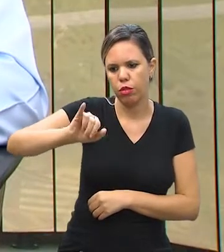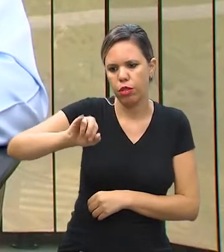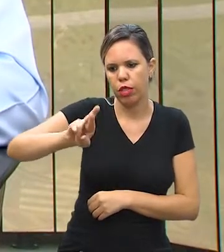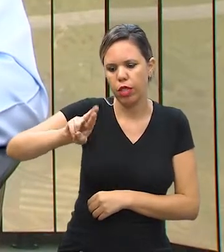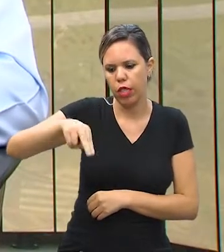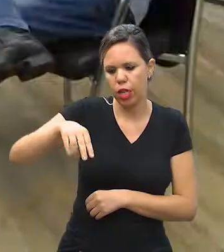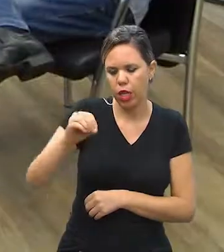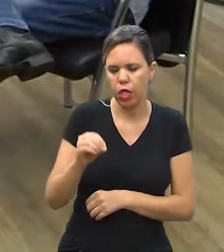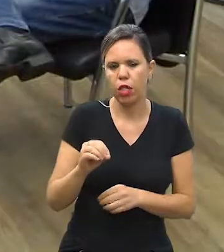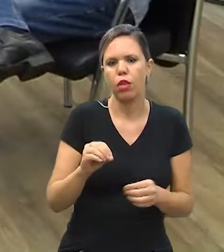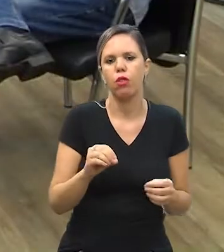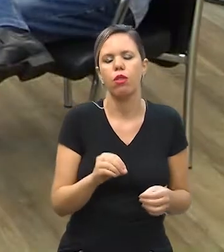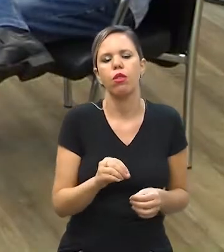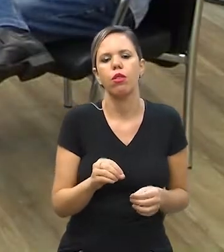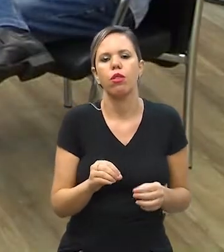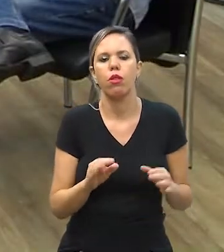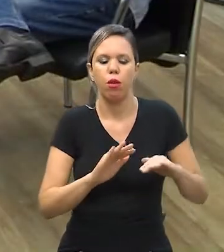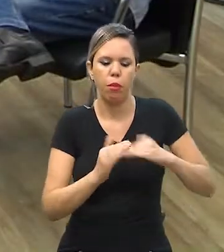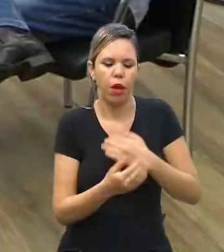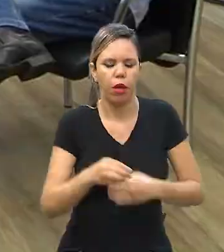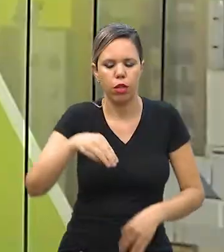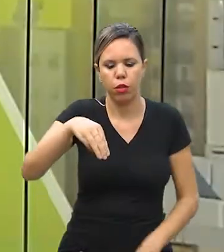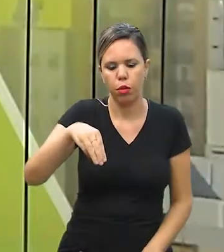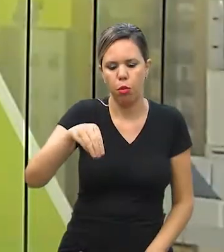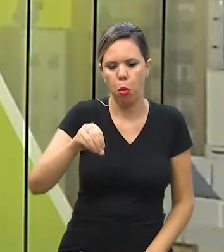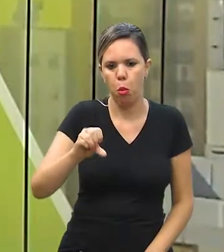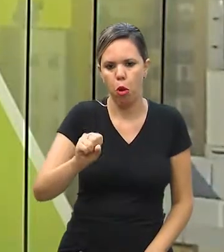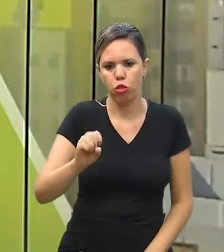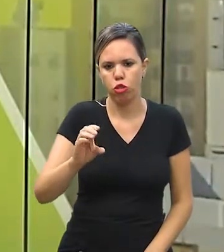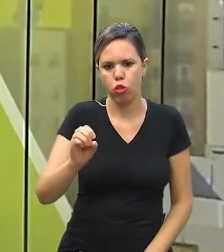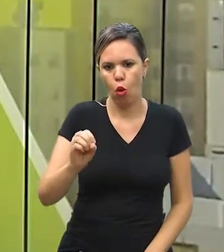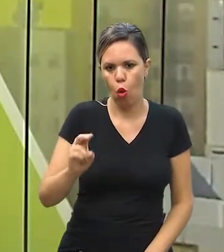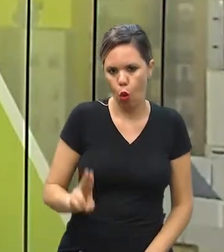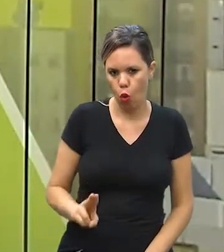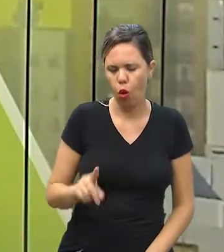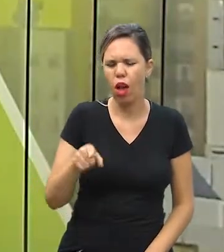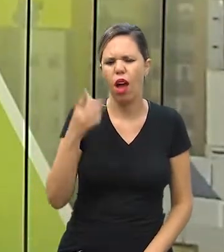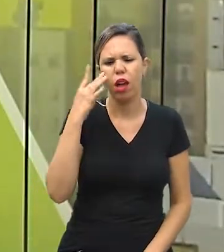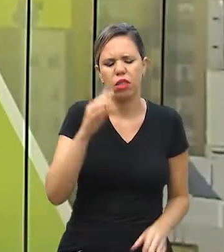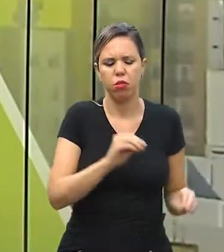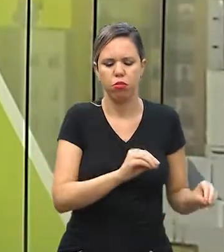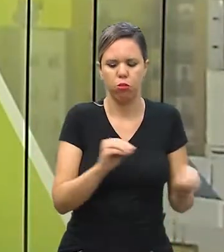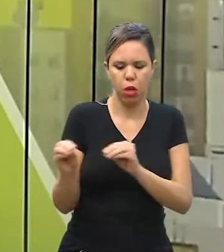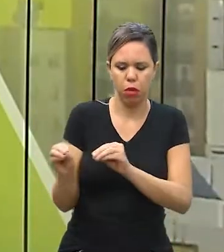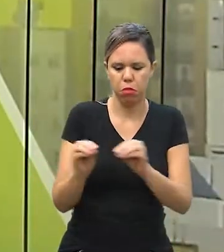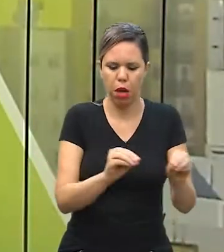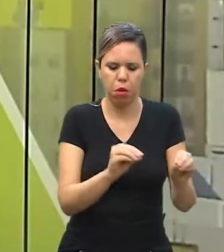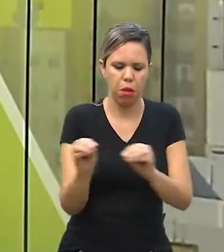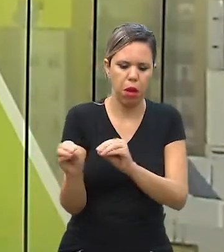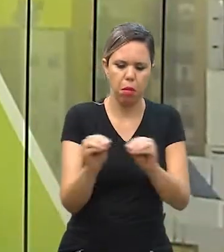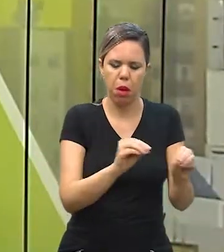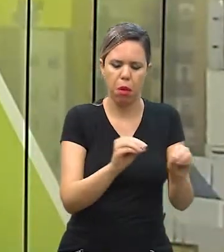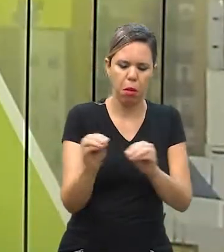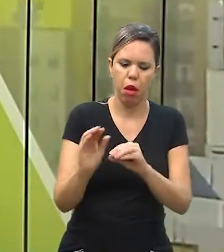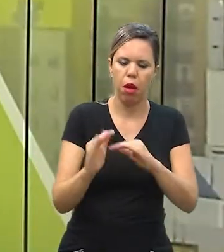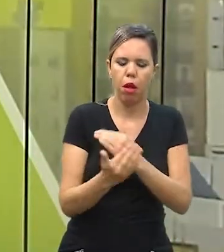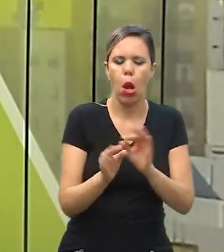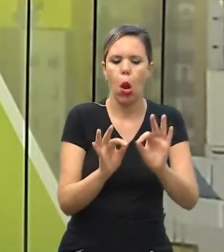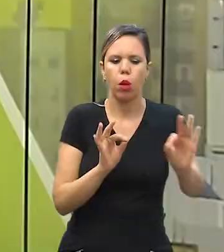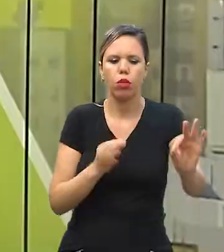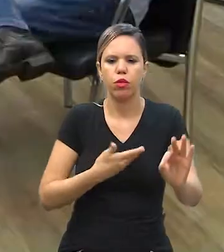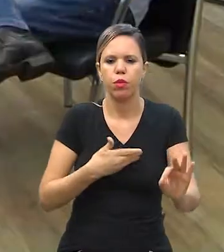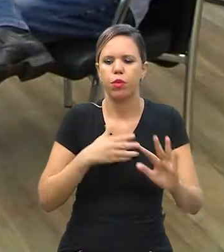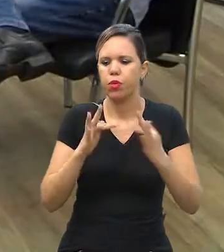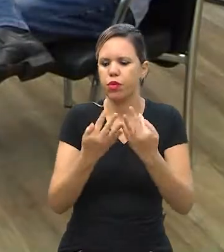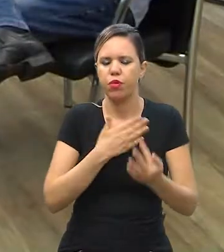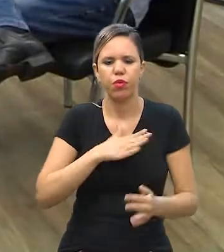Moscou. E essas mudanças para você, era tranquilo na infância ou sempre que tinha que mudar de bairro, ficava longe dos amigos, a família